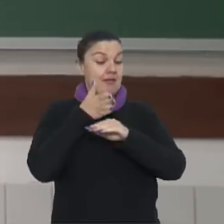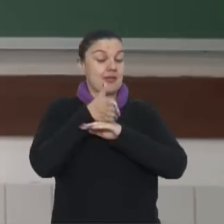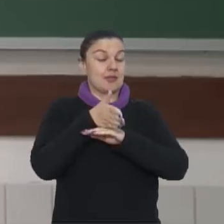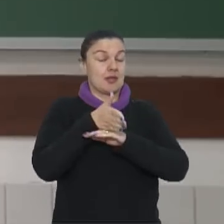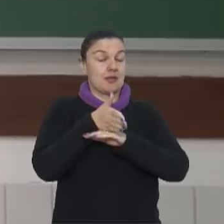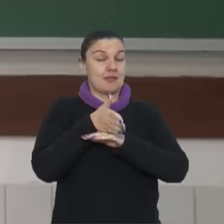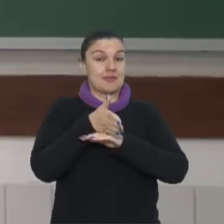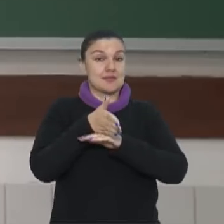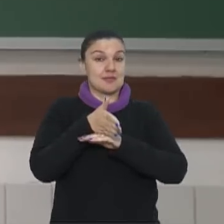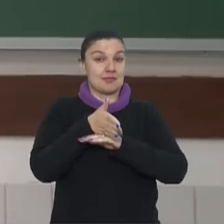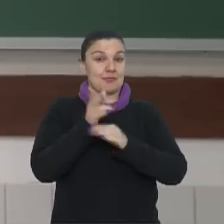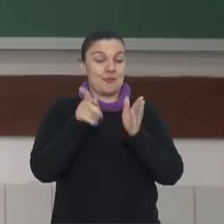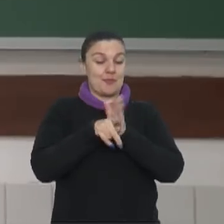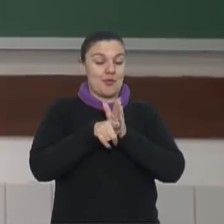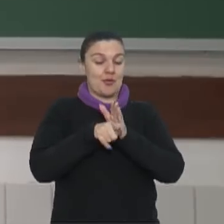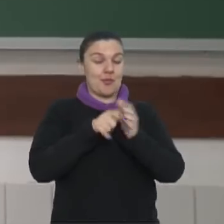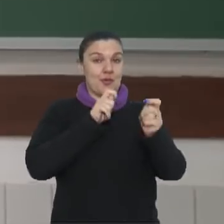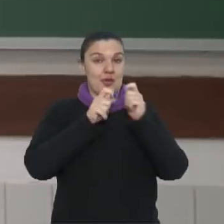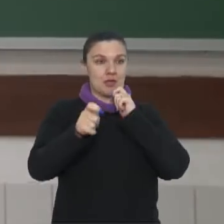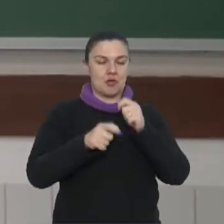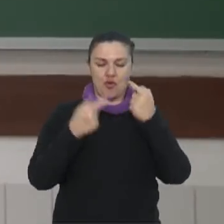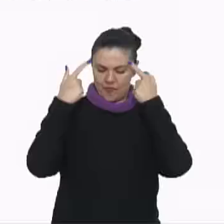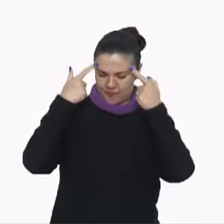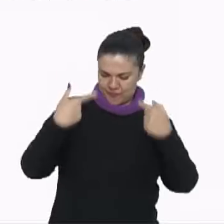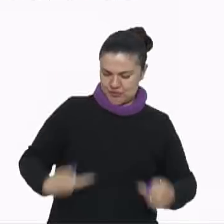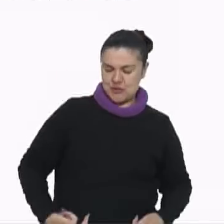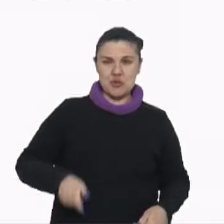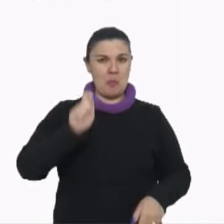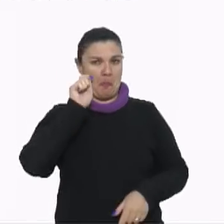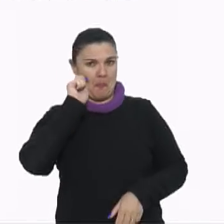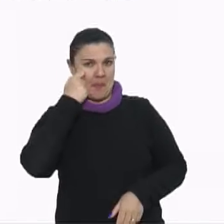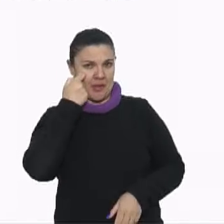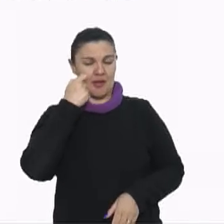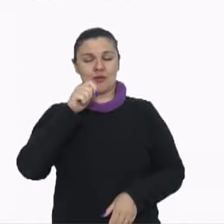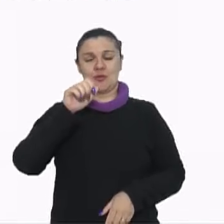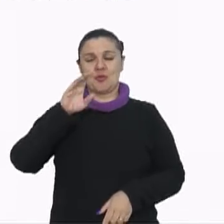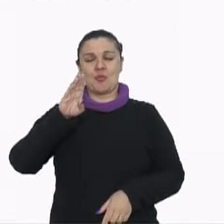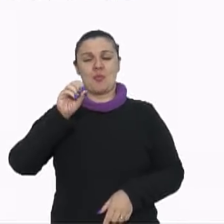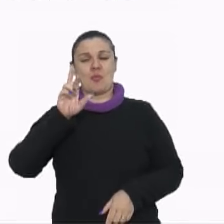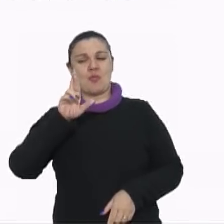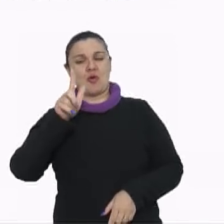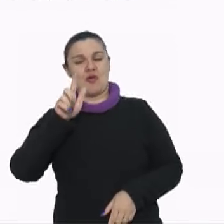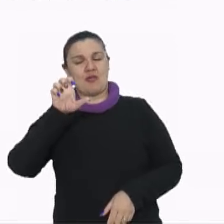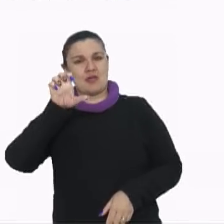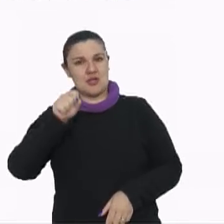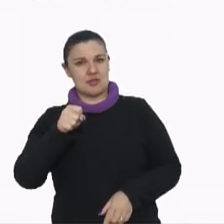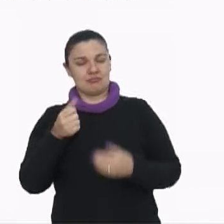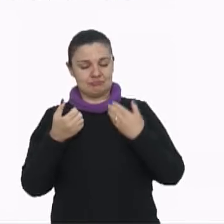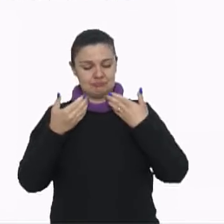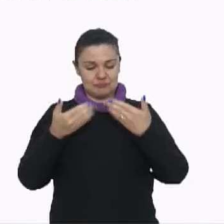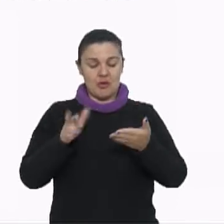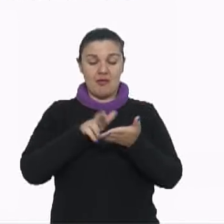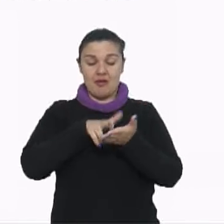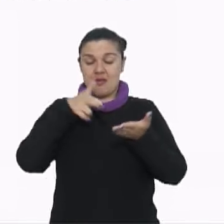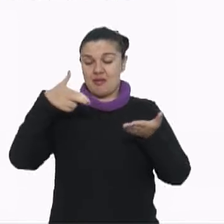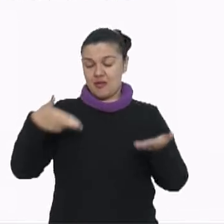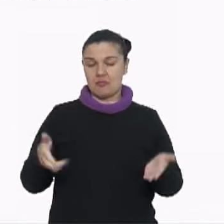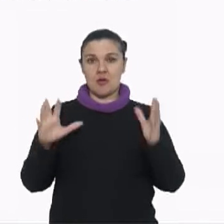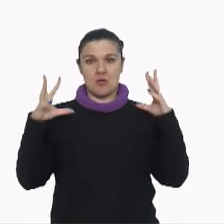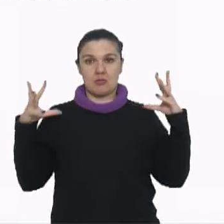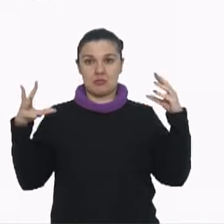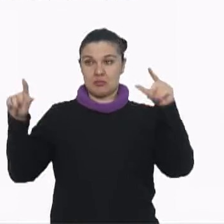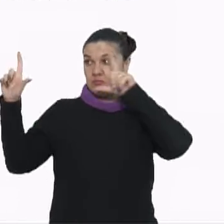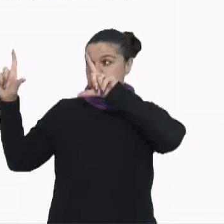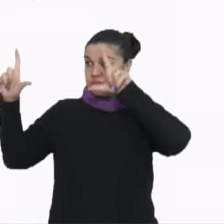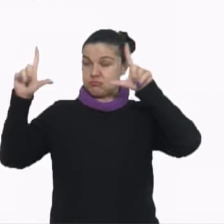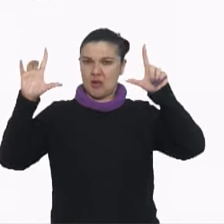da entrevista do Rogério Borges. Vestido todo de preto, Rogério Borges concede a entrevista para a revista Colombo, rodeado de